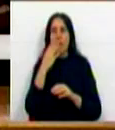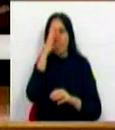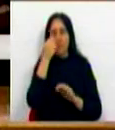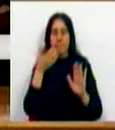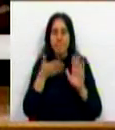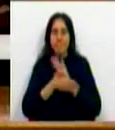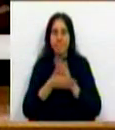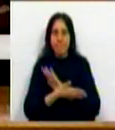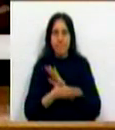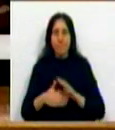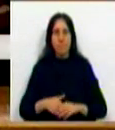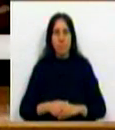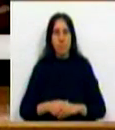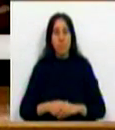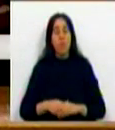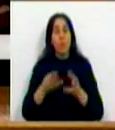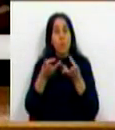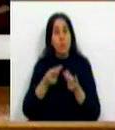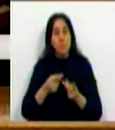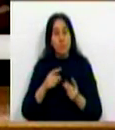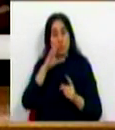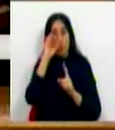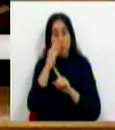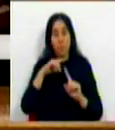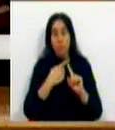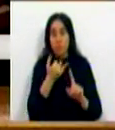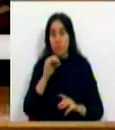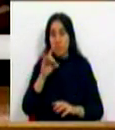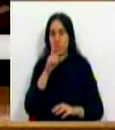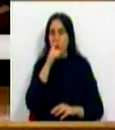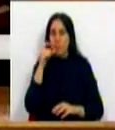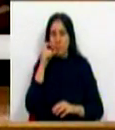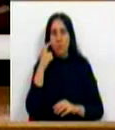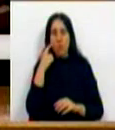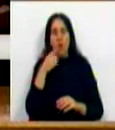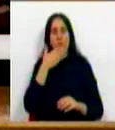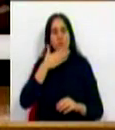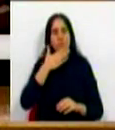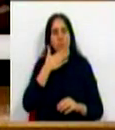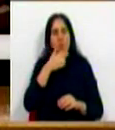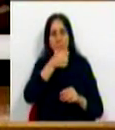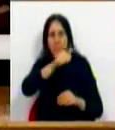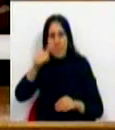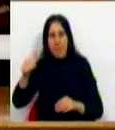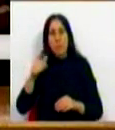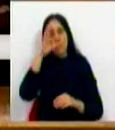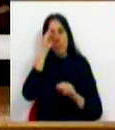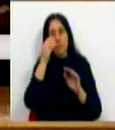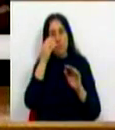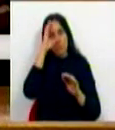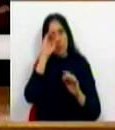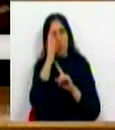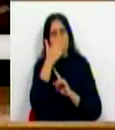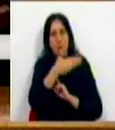O compromisso, assumido já no Orçamento de Estado de 2016, de fazer um diagnóstico das situações precárias que se foram avolumando no Estado até chegar ao Estado